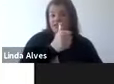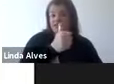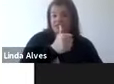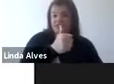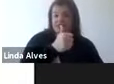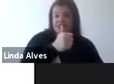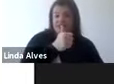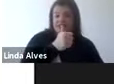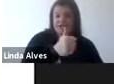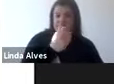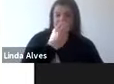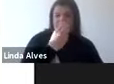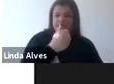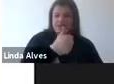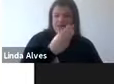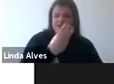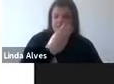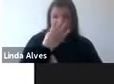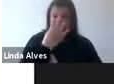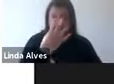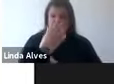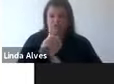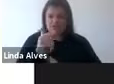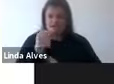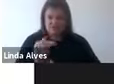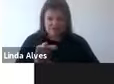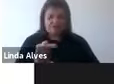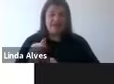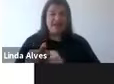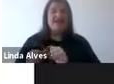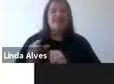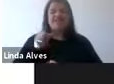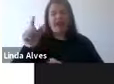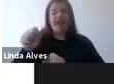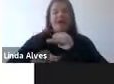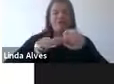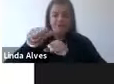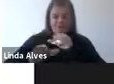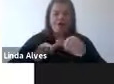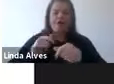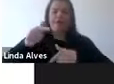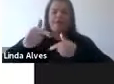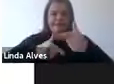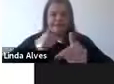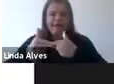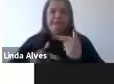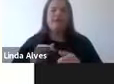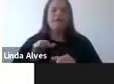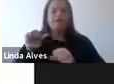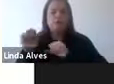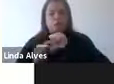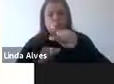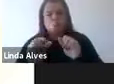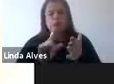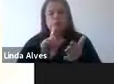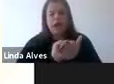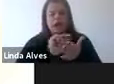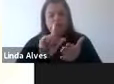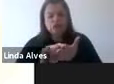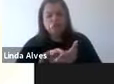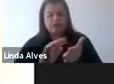13.467, que tornou-se a conhecida reforma trabalhista, que alterou diversos artigos, incluiu outros na